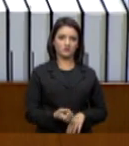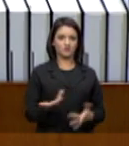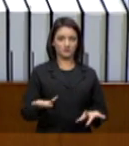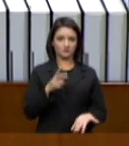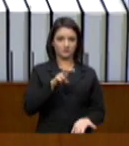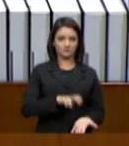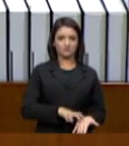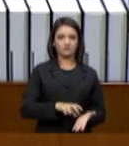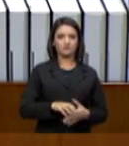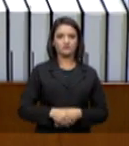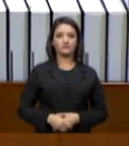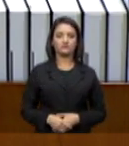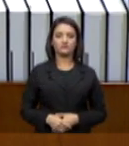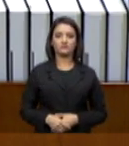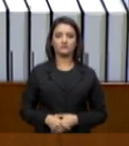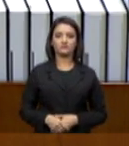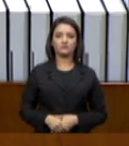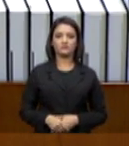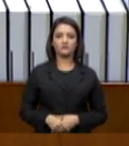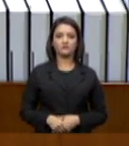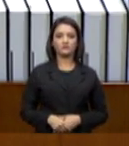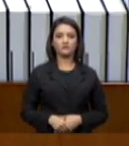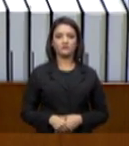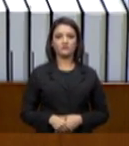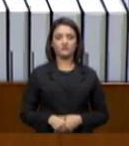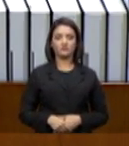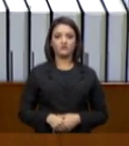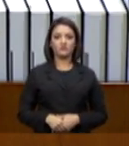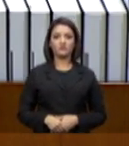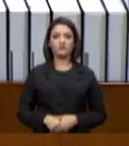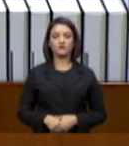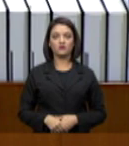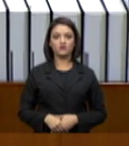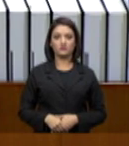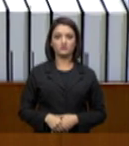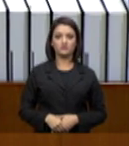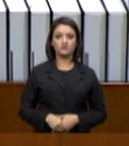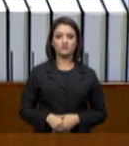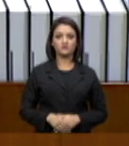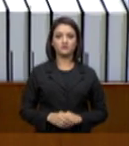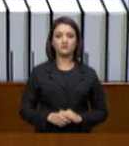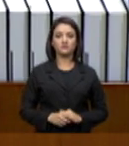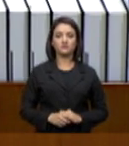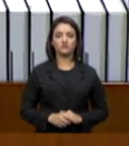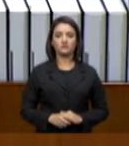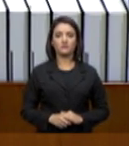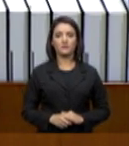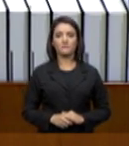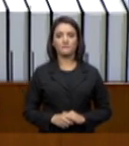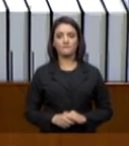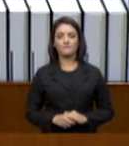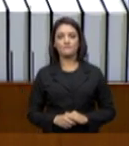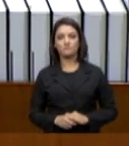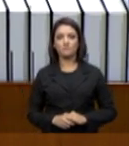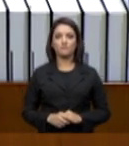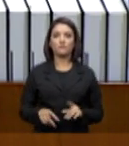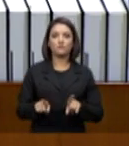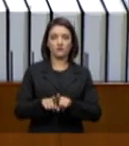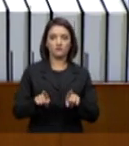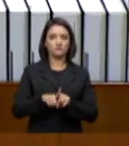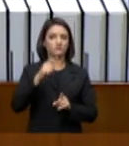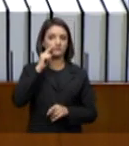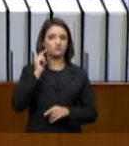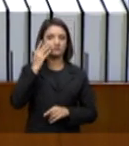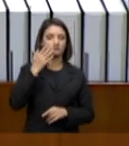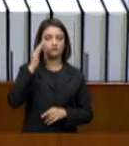sessão hoje pela manhã só gostaria de fazer esse registro de vossa excelência já havia feito também no início da do seu voto antes